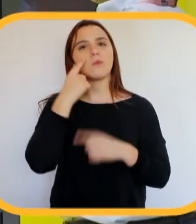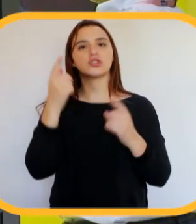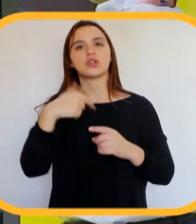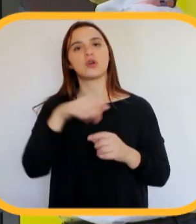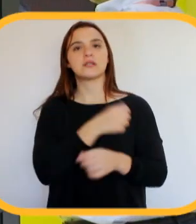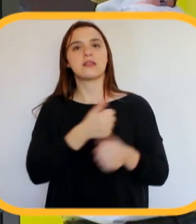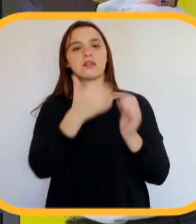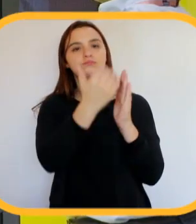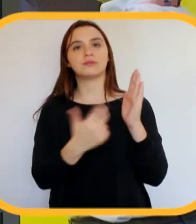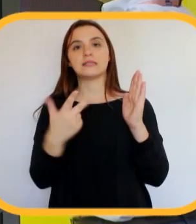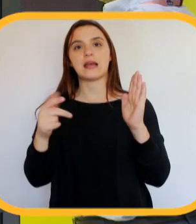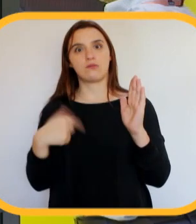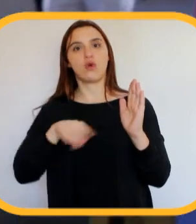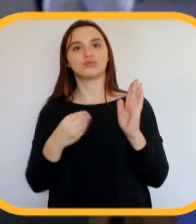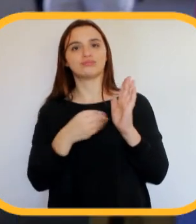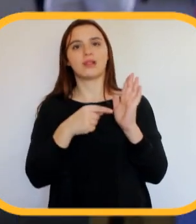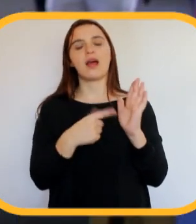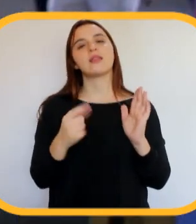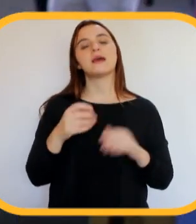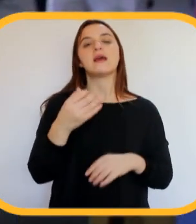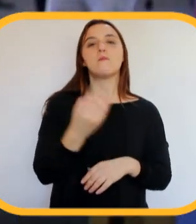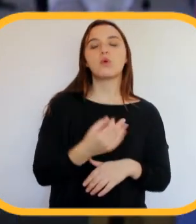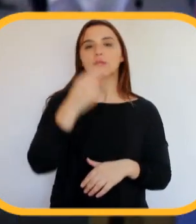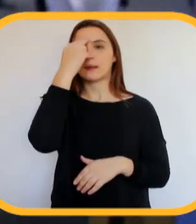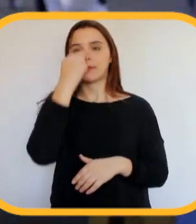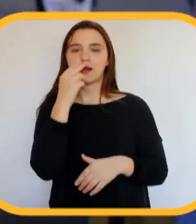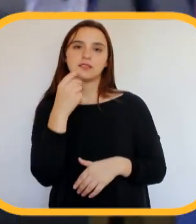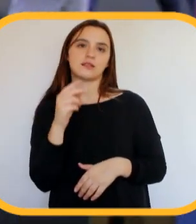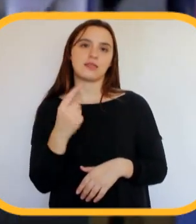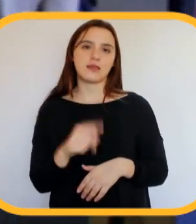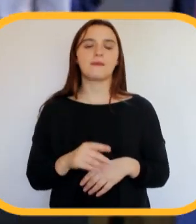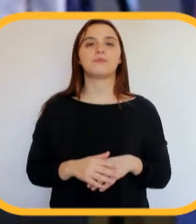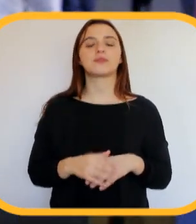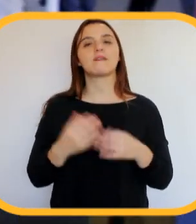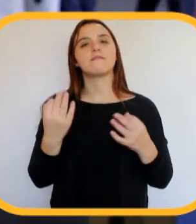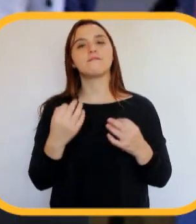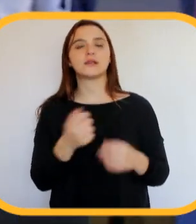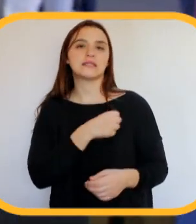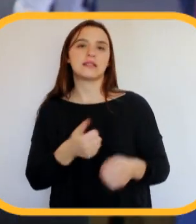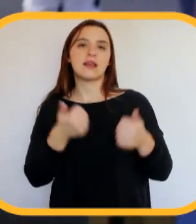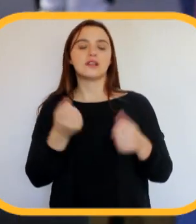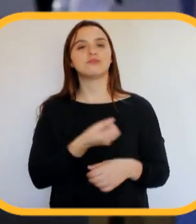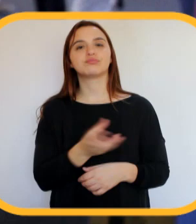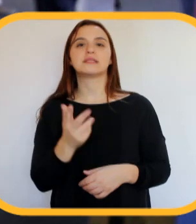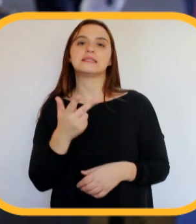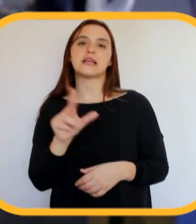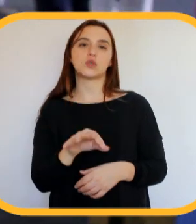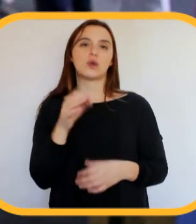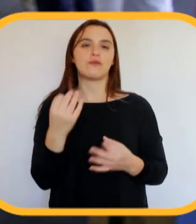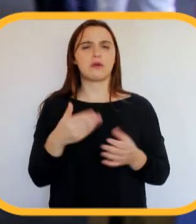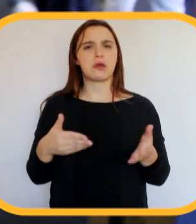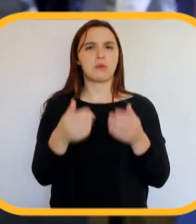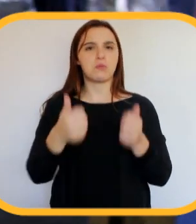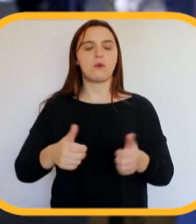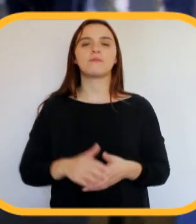Europa. As 100 cidades europeias, em Portugal temos mais Porto e Guimarães e, portanto, são as 100 cidades que foram escolhidas como exemplo, portanto, é porque estamos